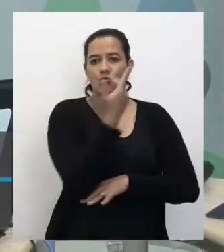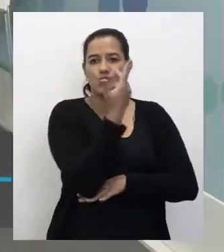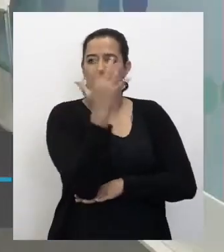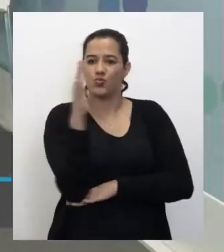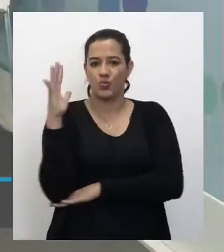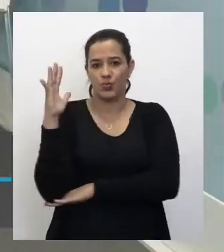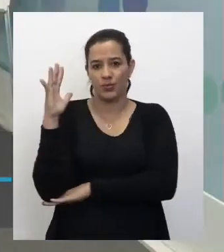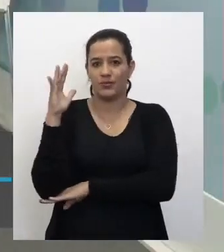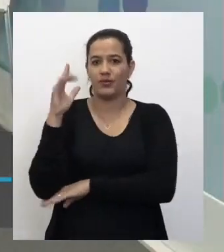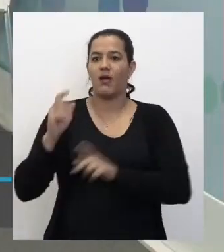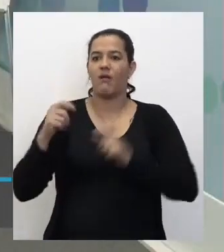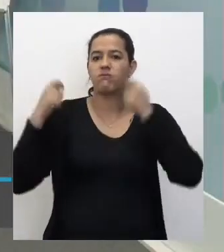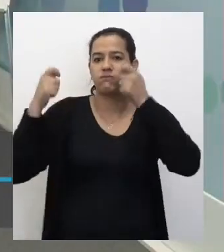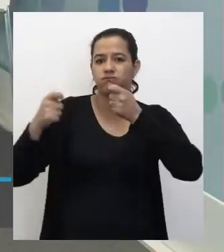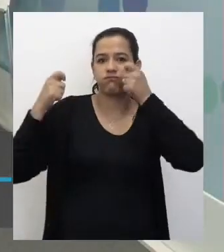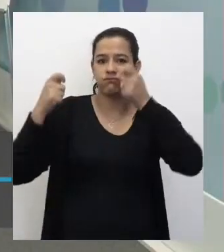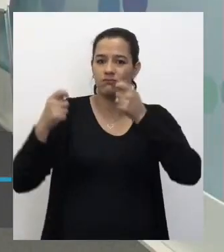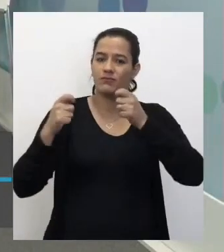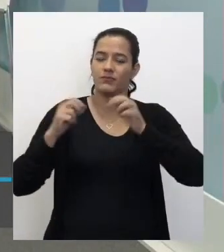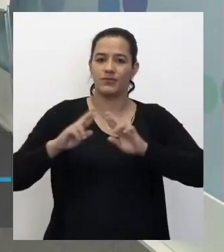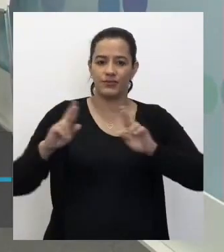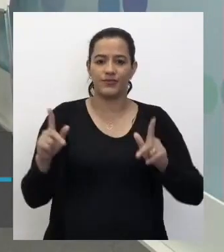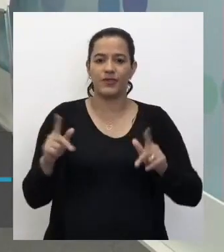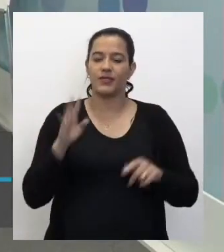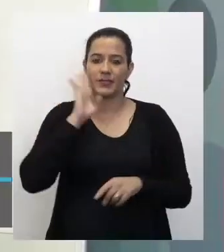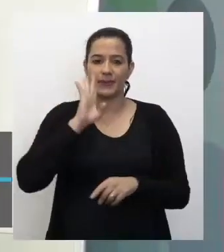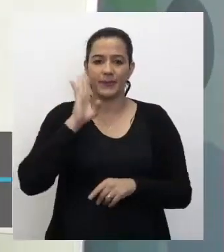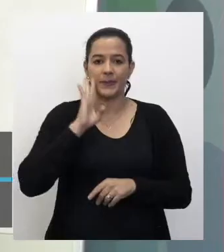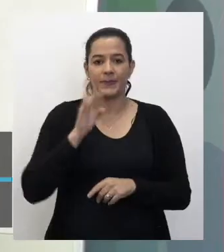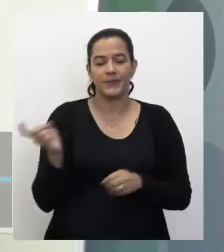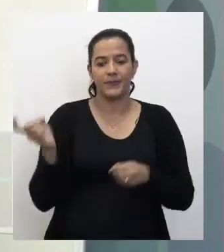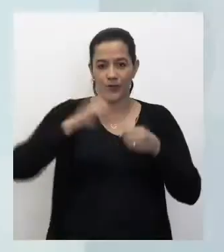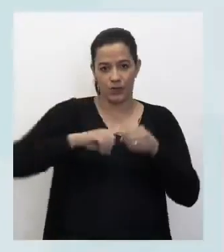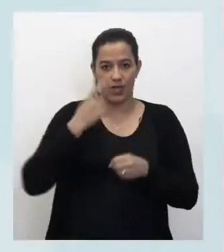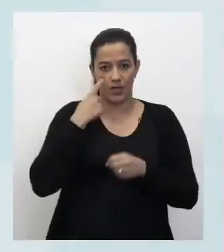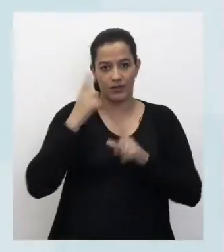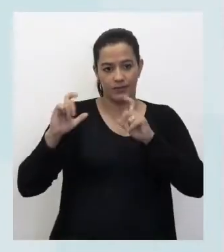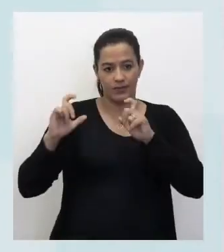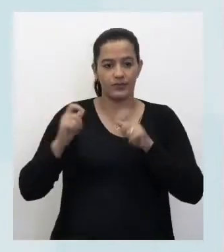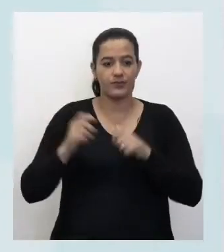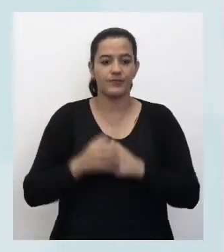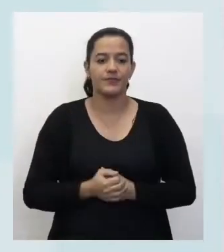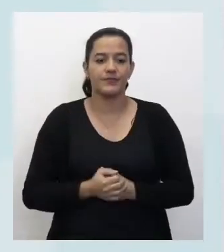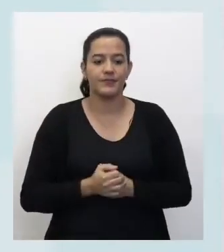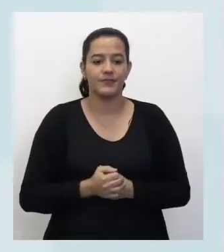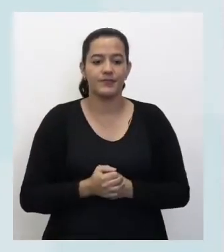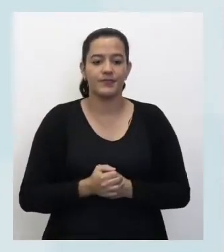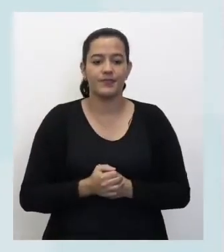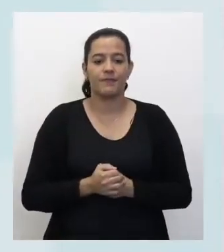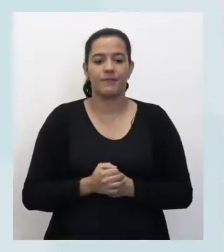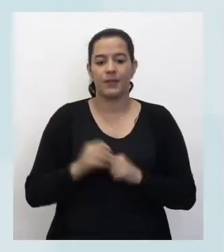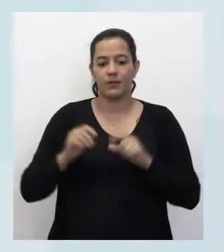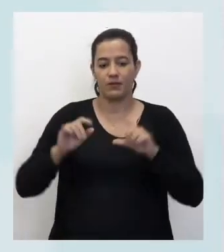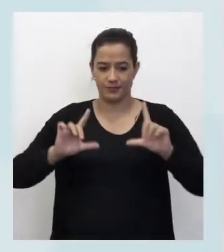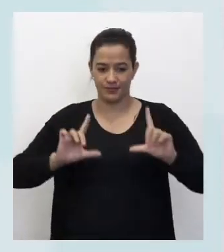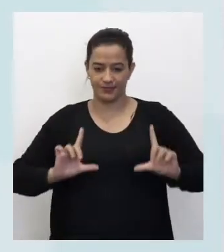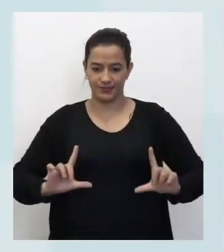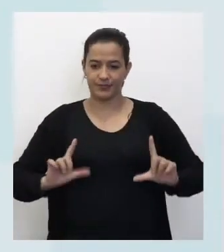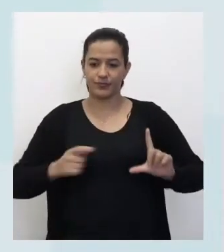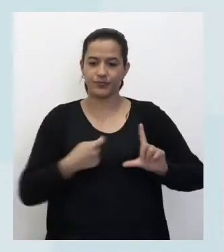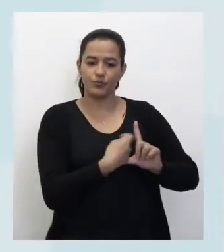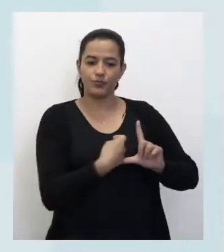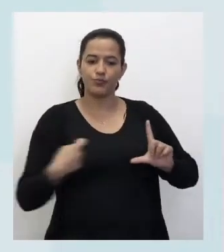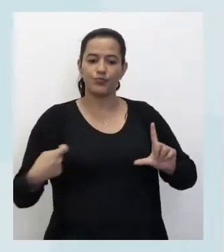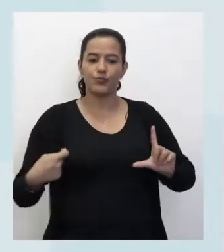Protesto sobre o meio ambiente. Legal, né? Se a gente voltar a imagem um pouquinho lá na tela, só para a gente comparar, tá escrito ali no cartaz